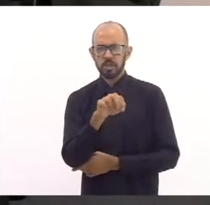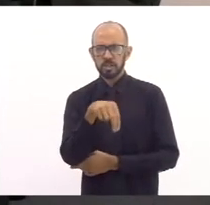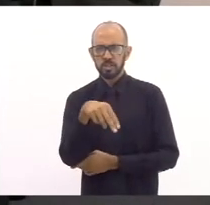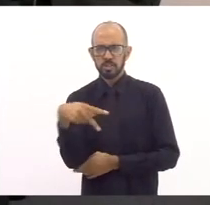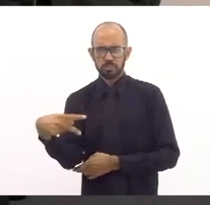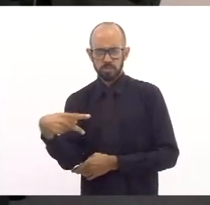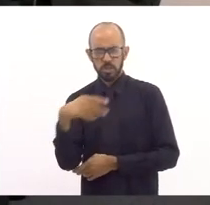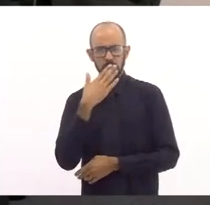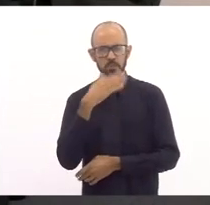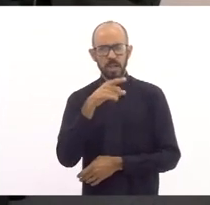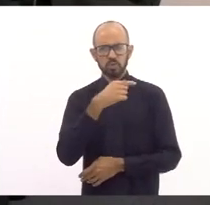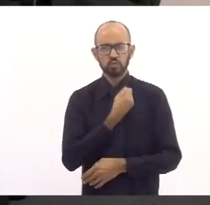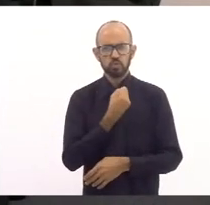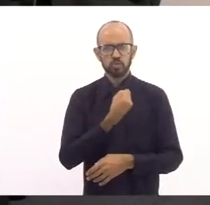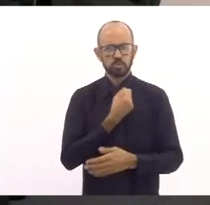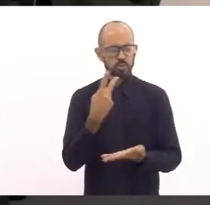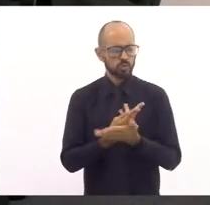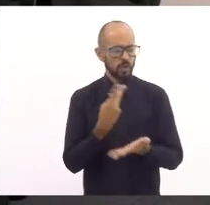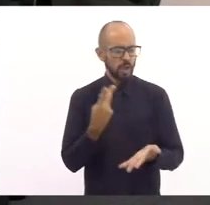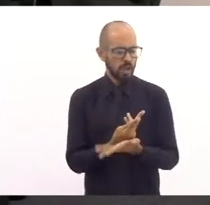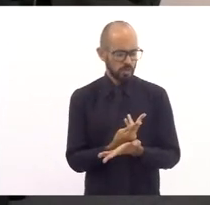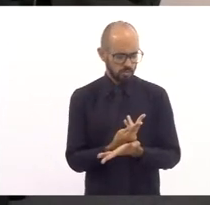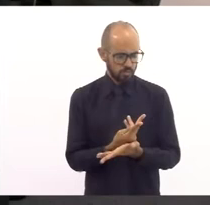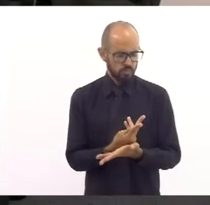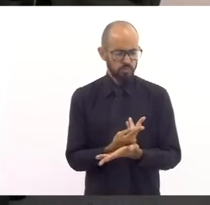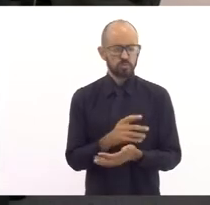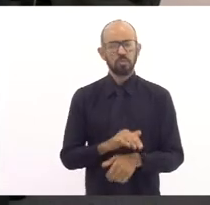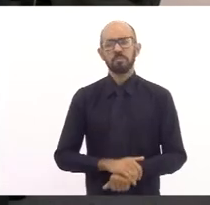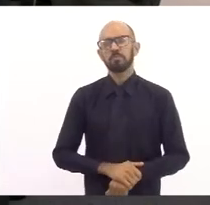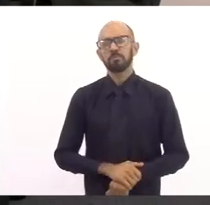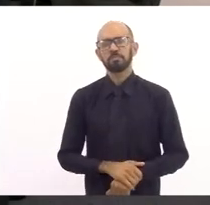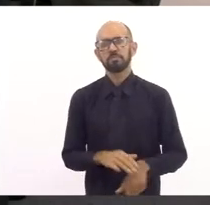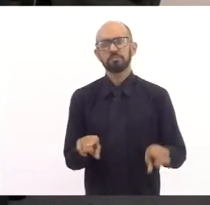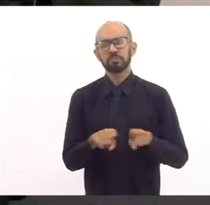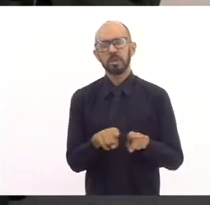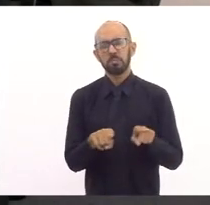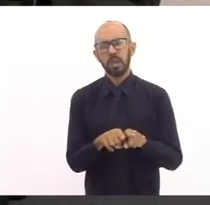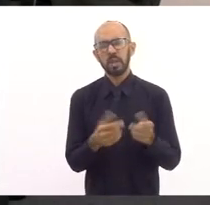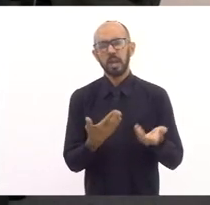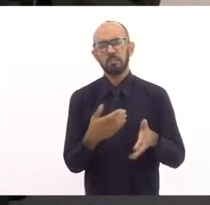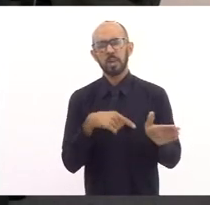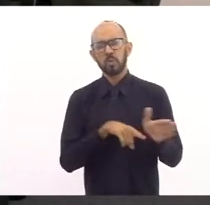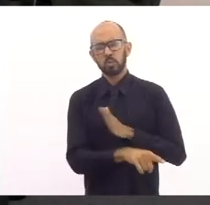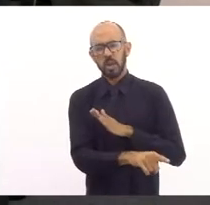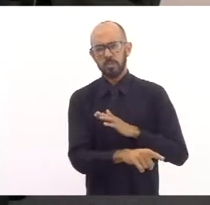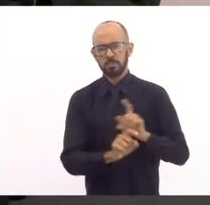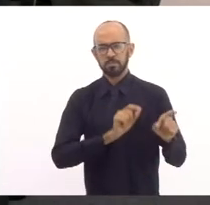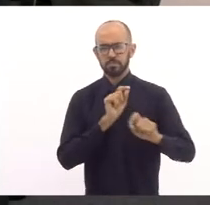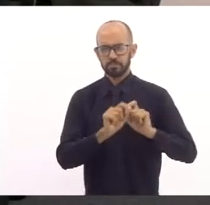estão discrepantes, né? E tratam do que esses números. E queria também, por último, perguntar